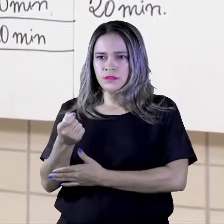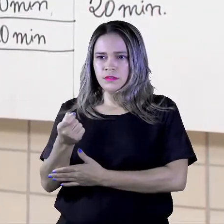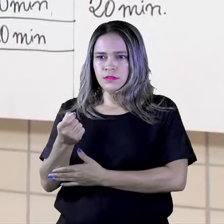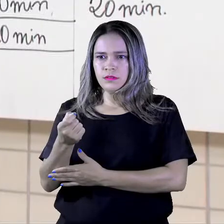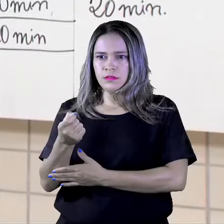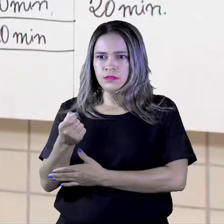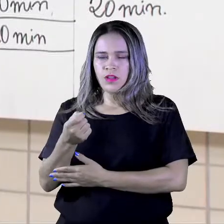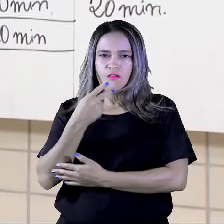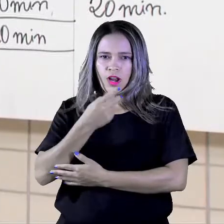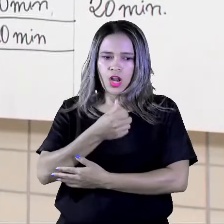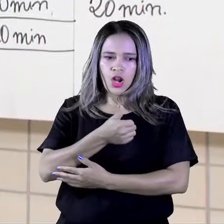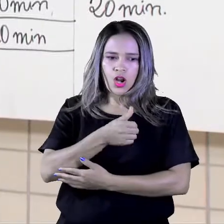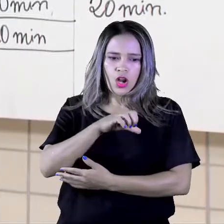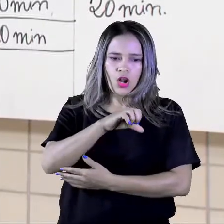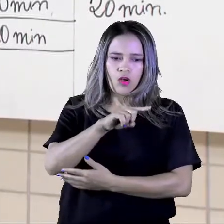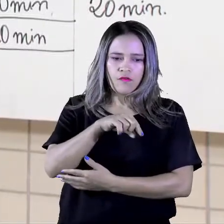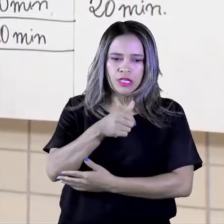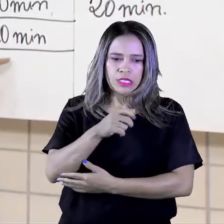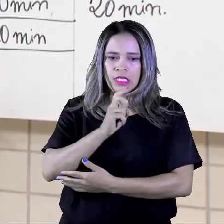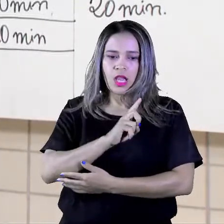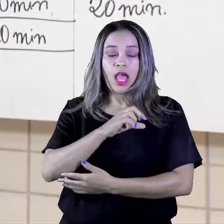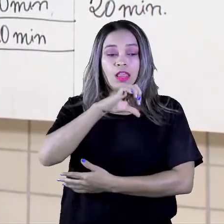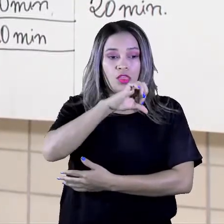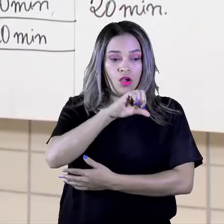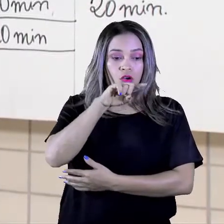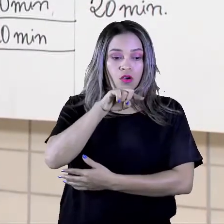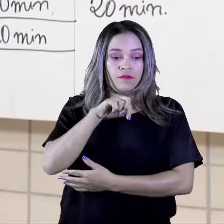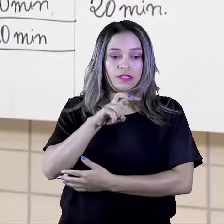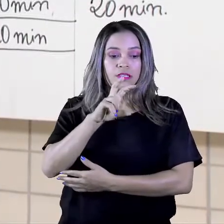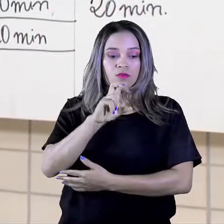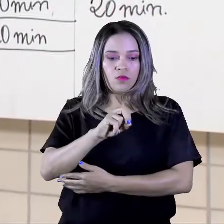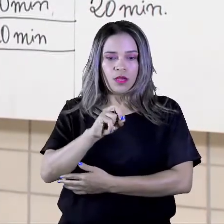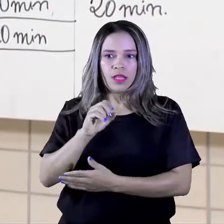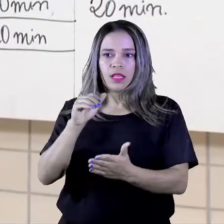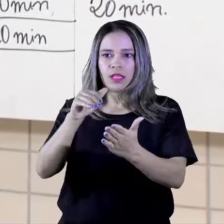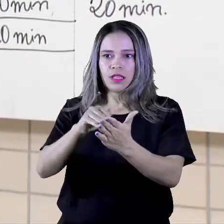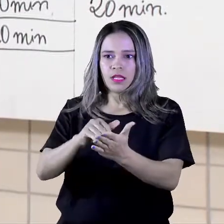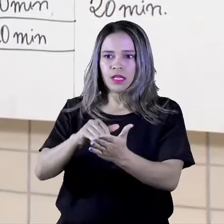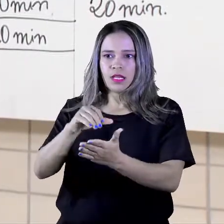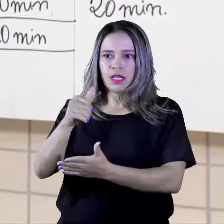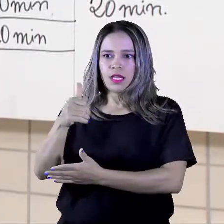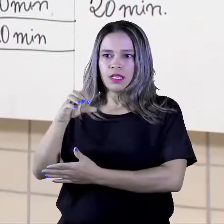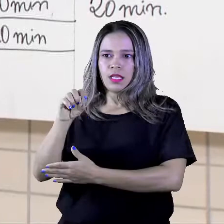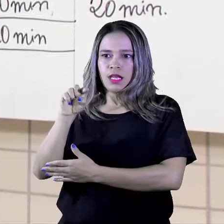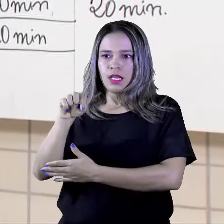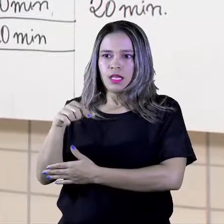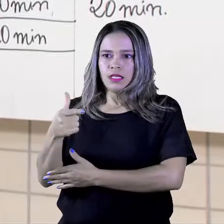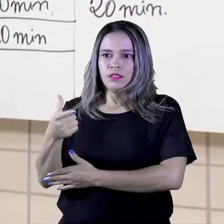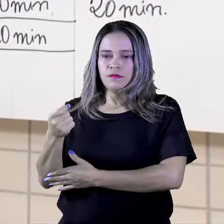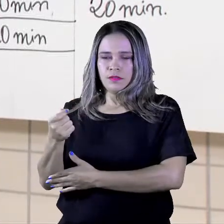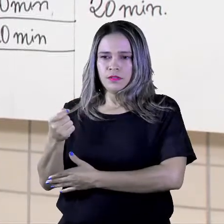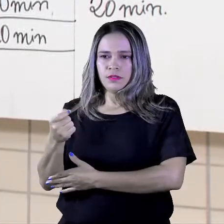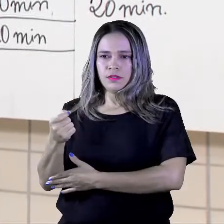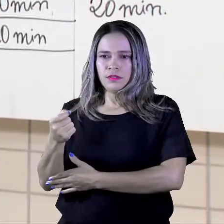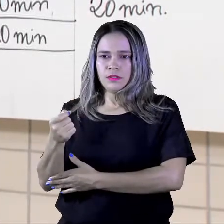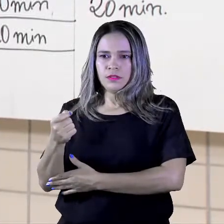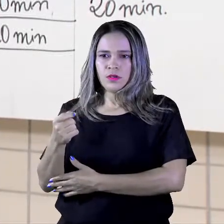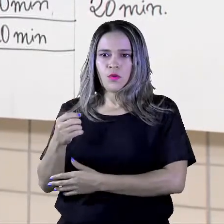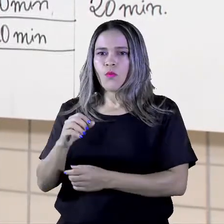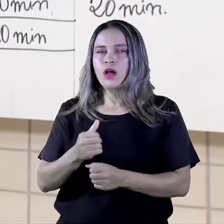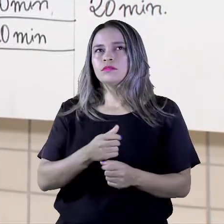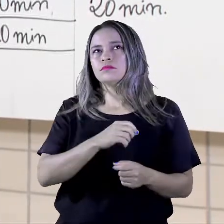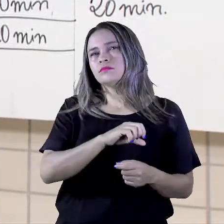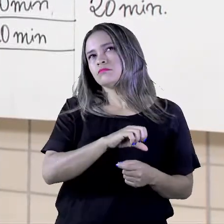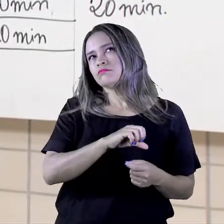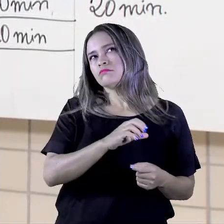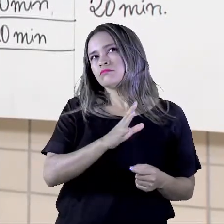falei 9h15, são 9h50 até as 10h20. Então vamos lá. 9h50 mais 10 minutos são exatamente 10 horas.